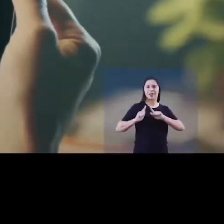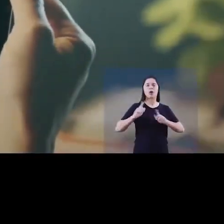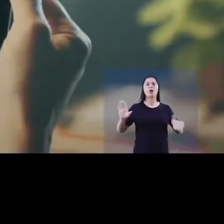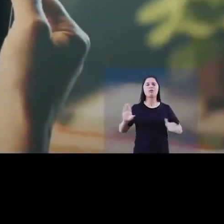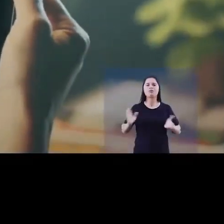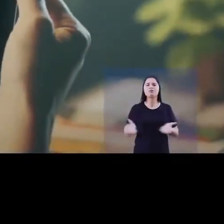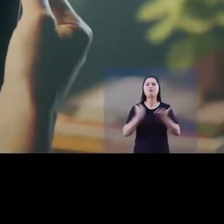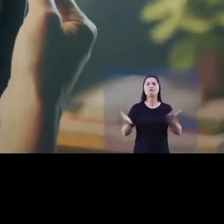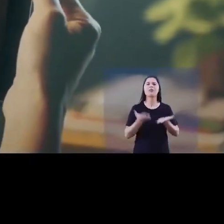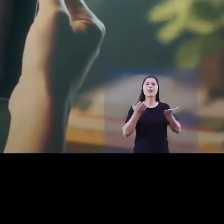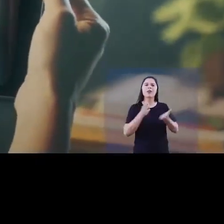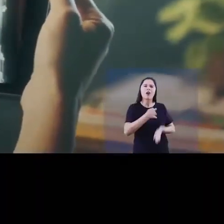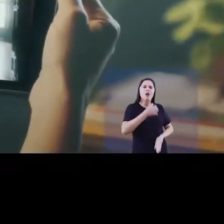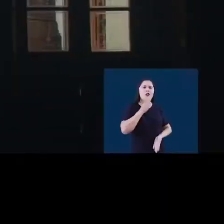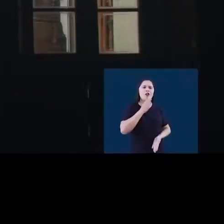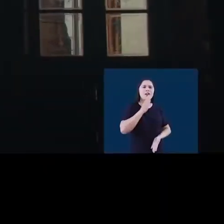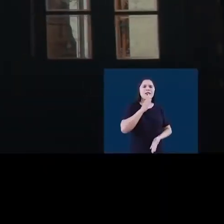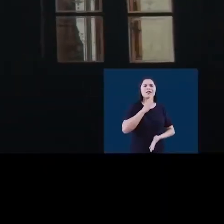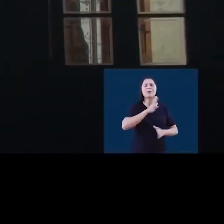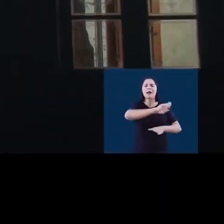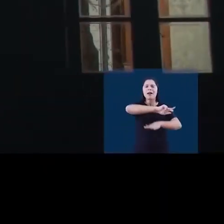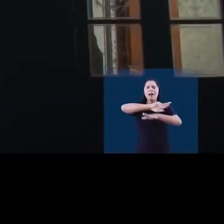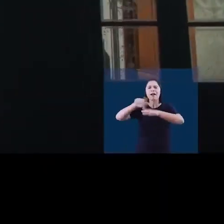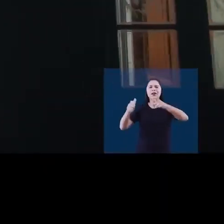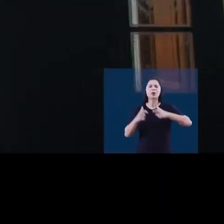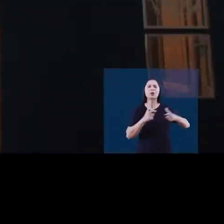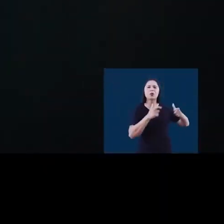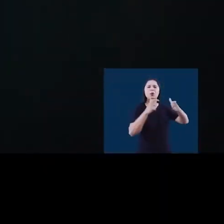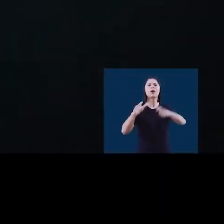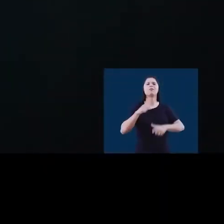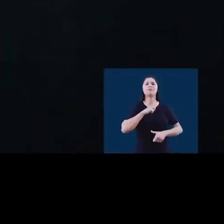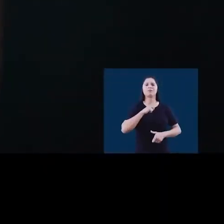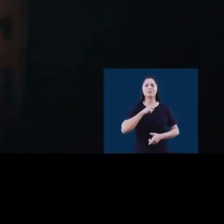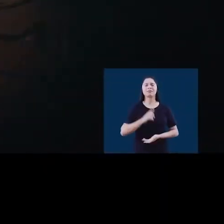e conhecimento para qualquer lugar.